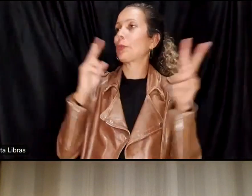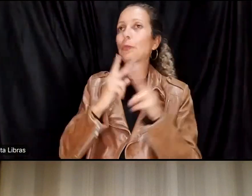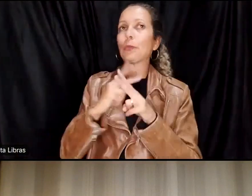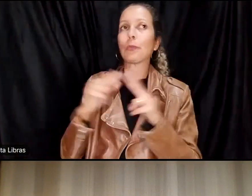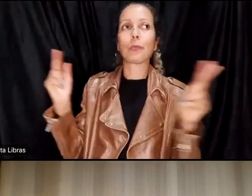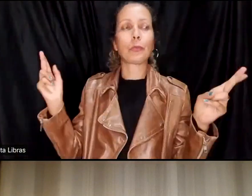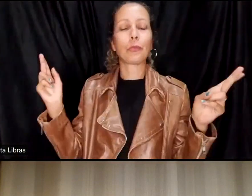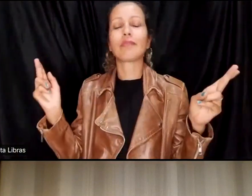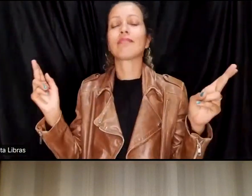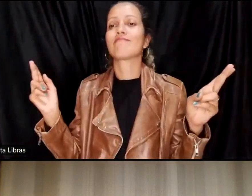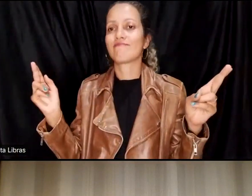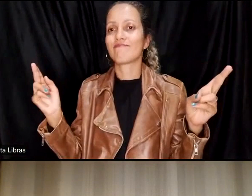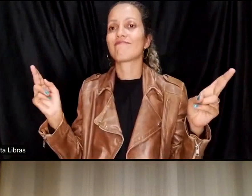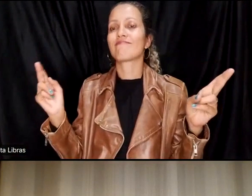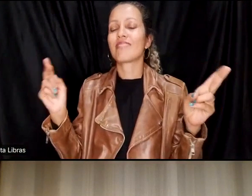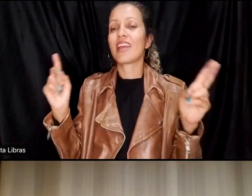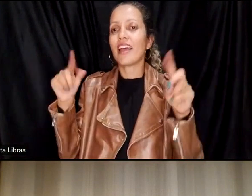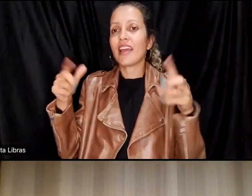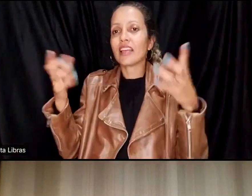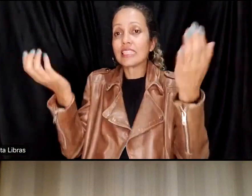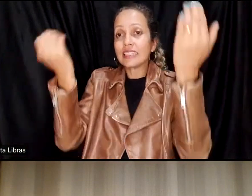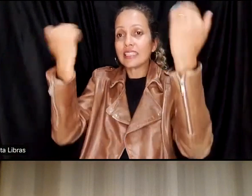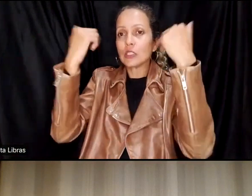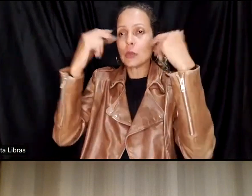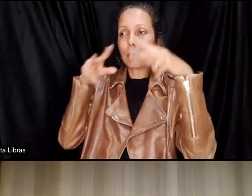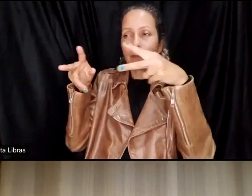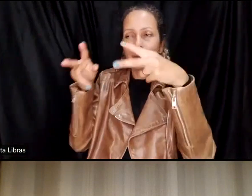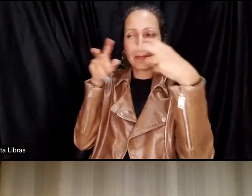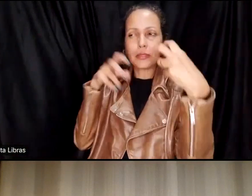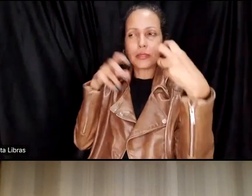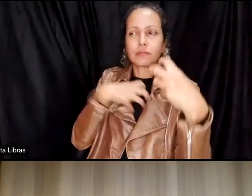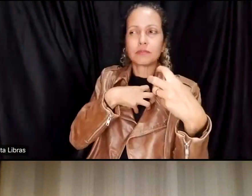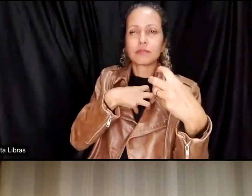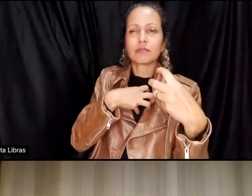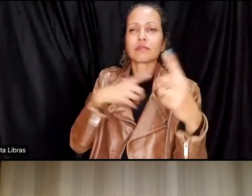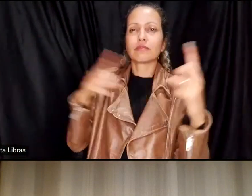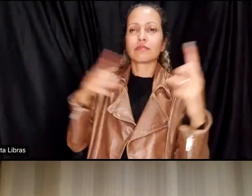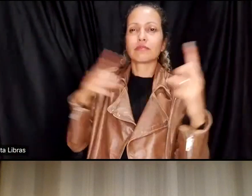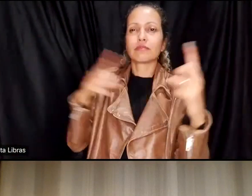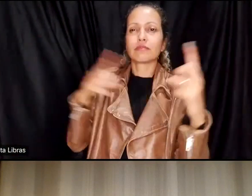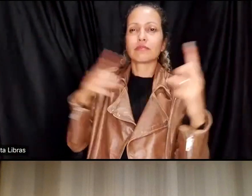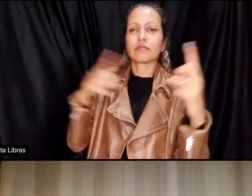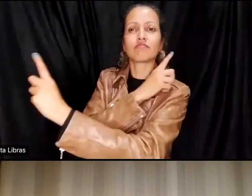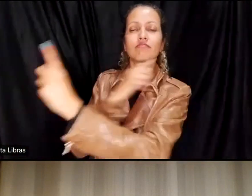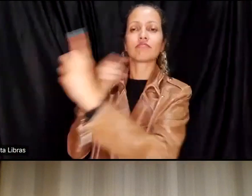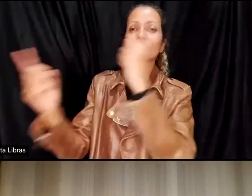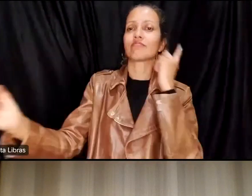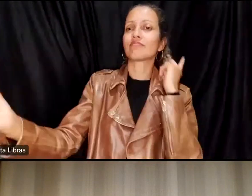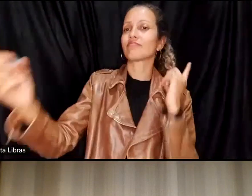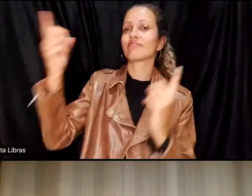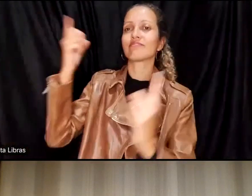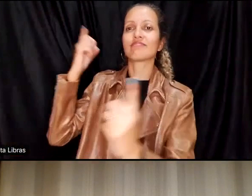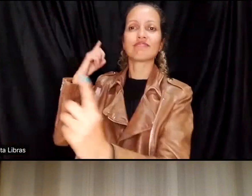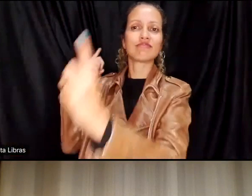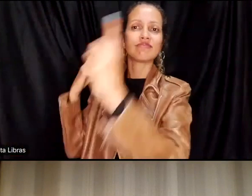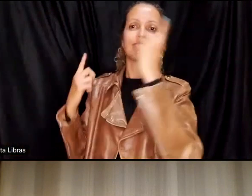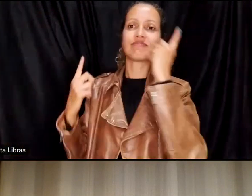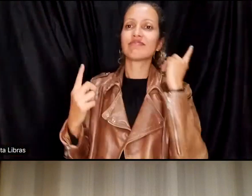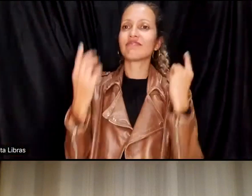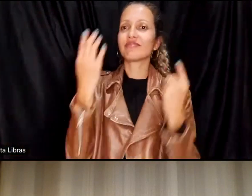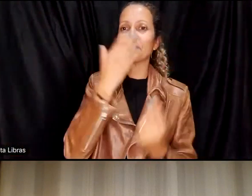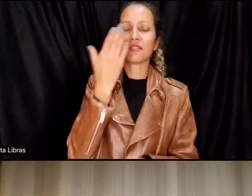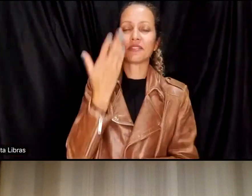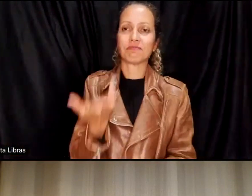olhar. E você vê que eles estão aí. E olha, vou falar uma coisa, eles têm um conhecimento. Muita coisa que eu